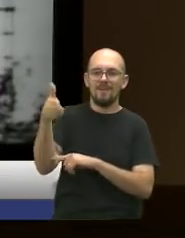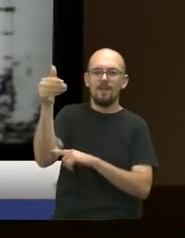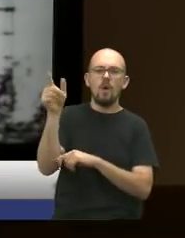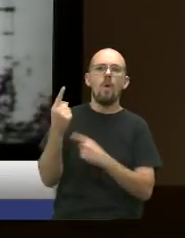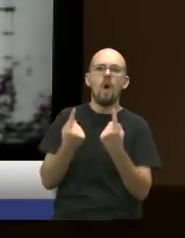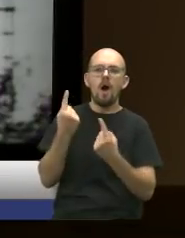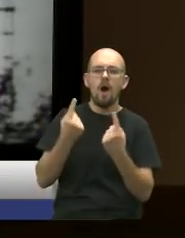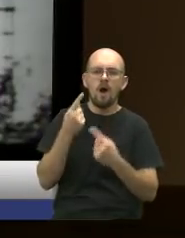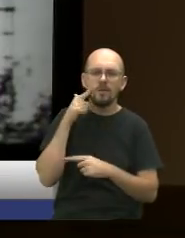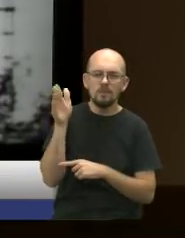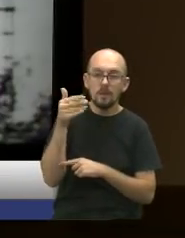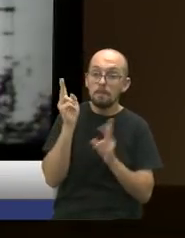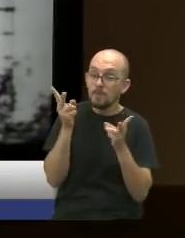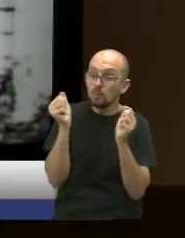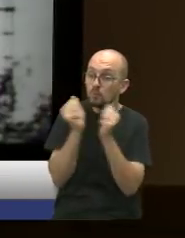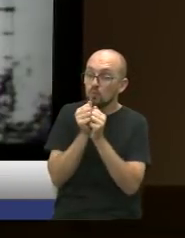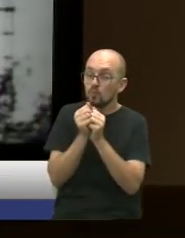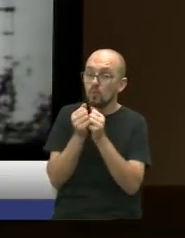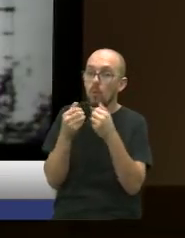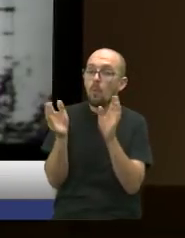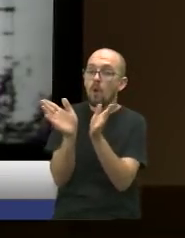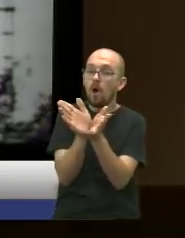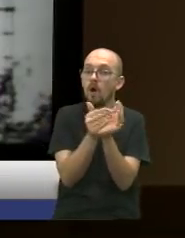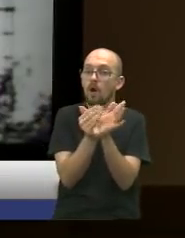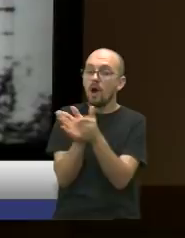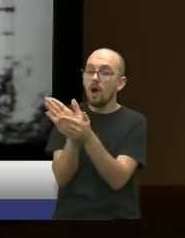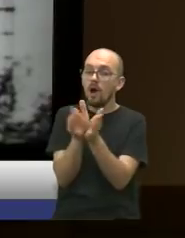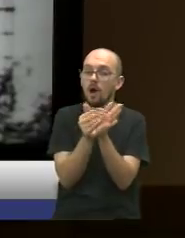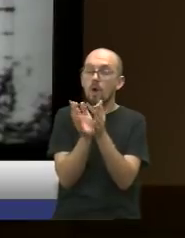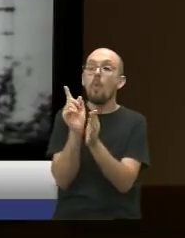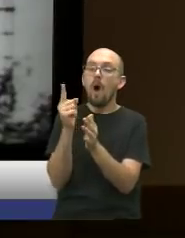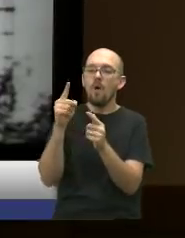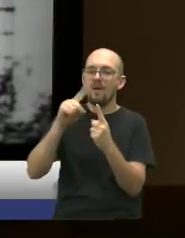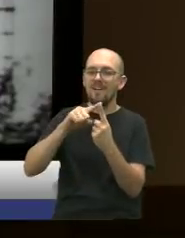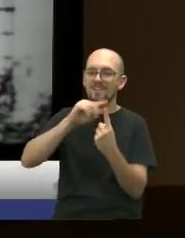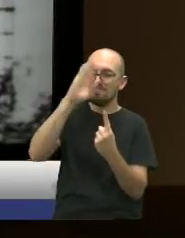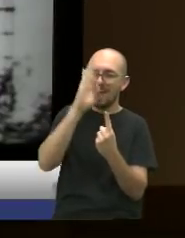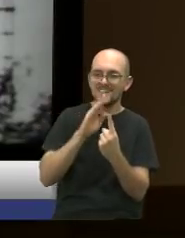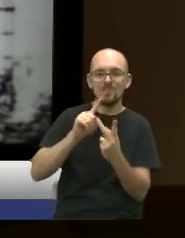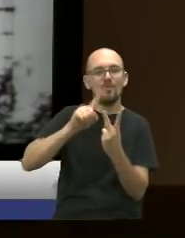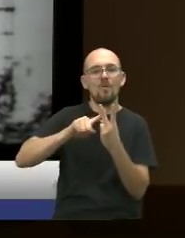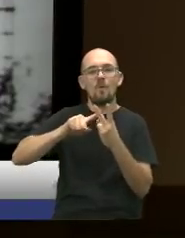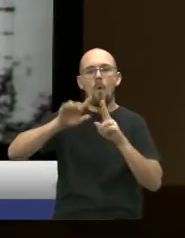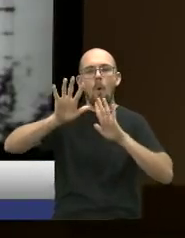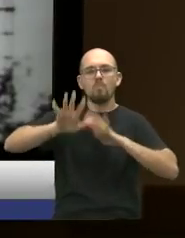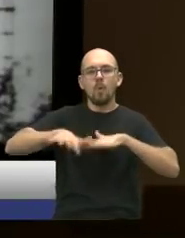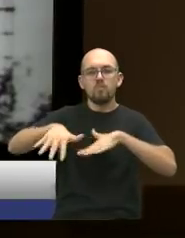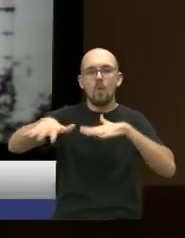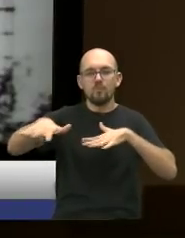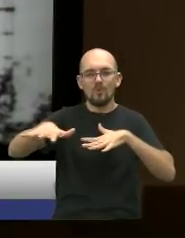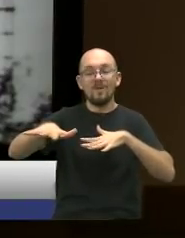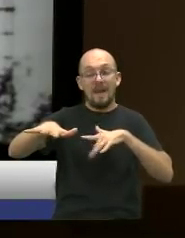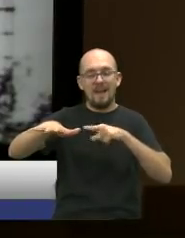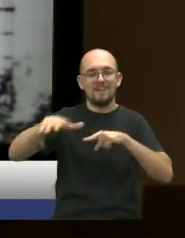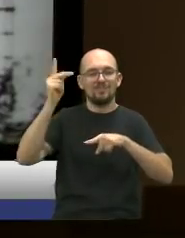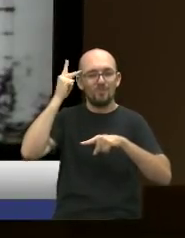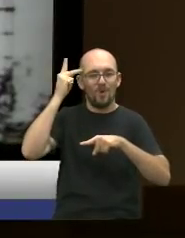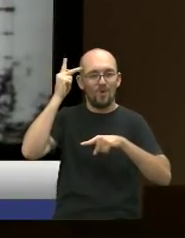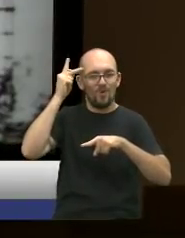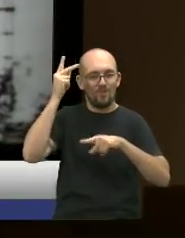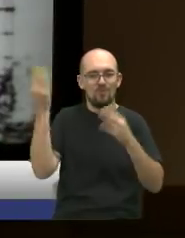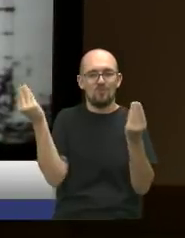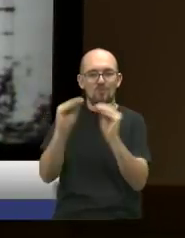mesmo mastro, juntas. A do Brasil e dos manifestantes. A do Brasil e aquela que é de São Paulo que se manifesta.